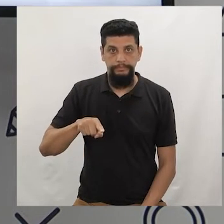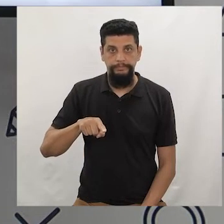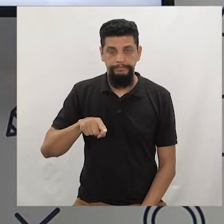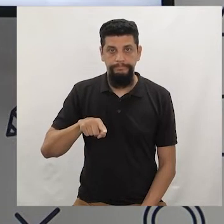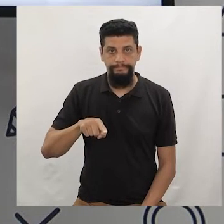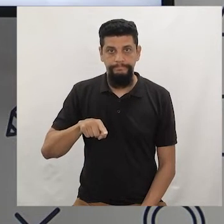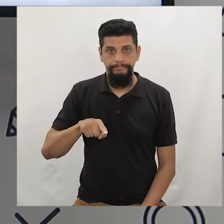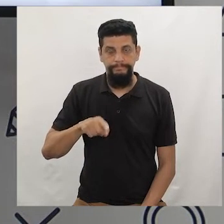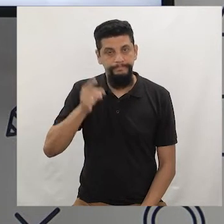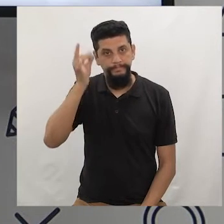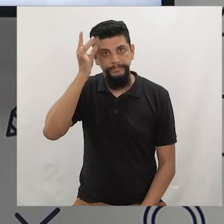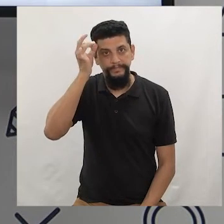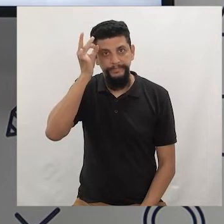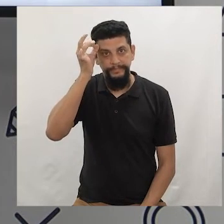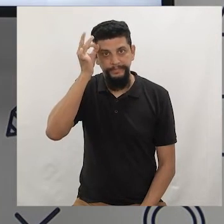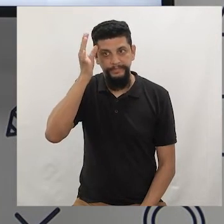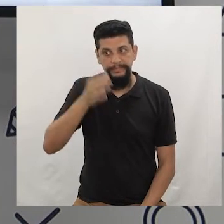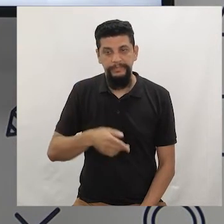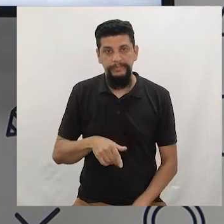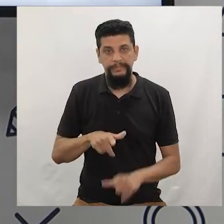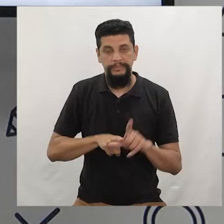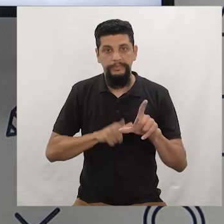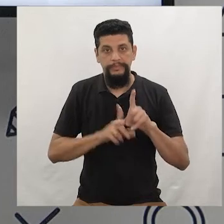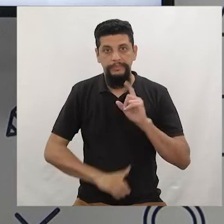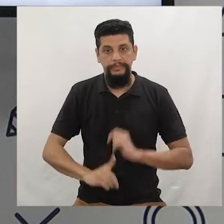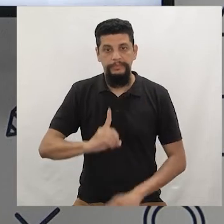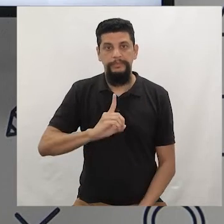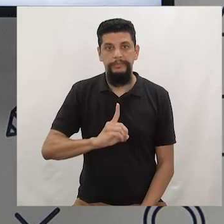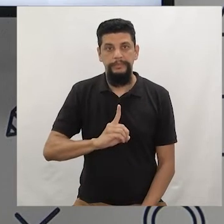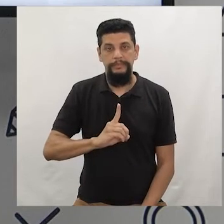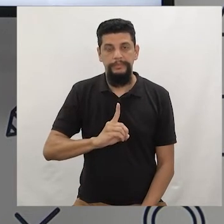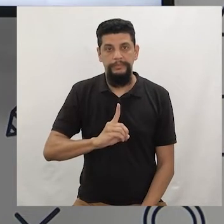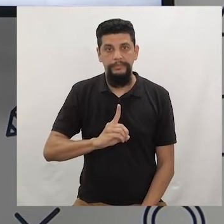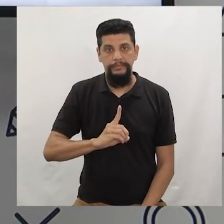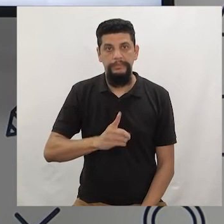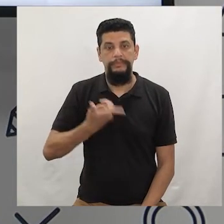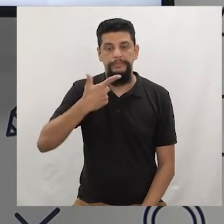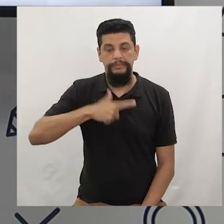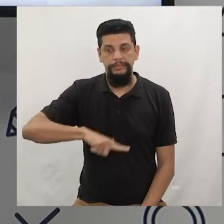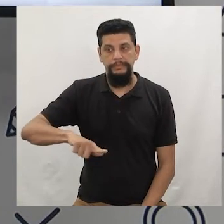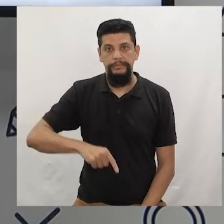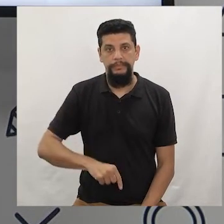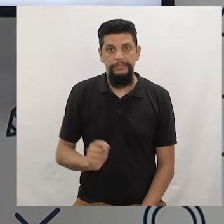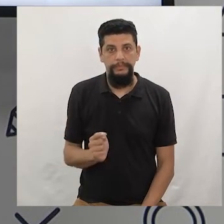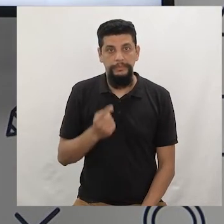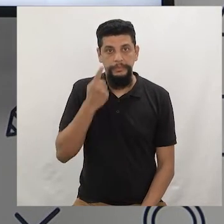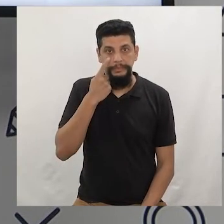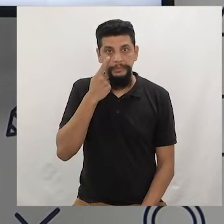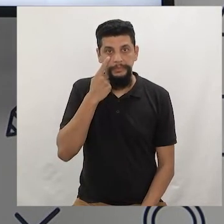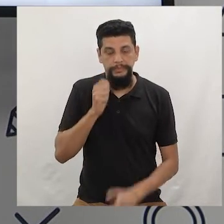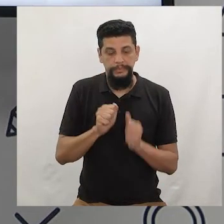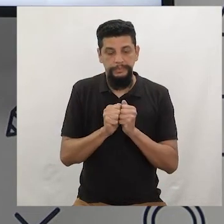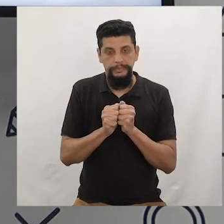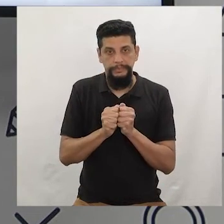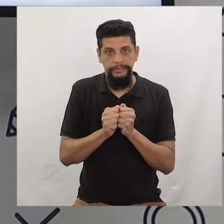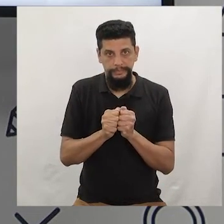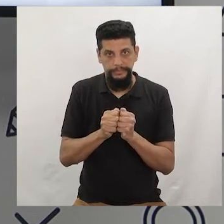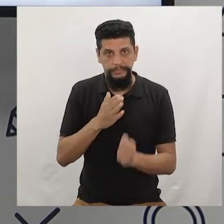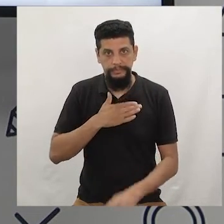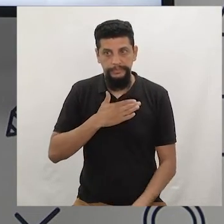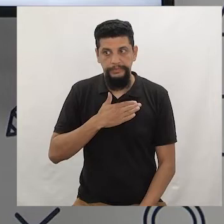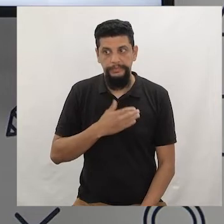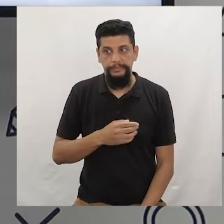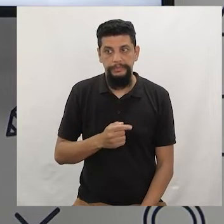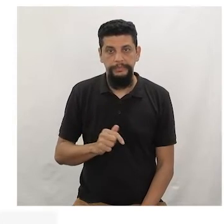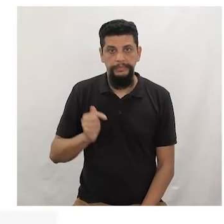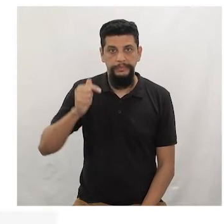a curva. É a letra D. De novo. Acompanha aí na tela